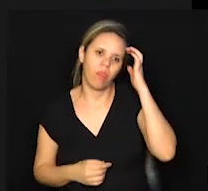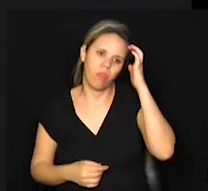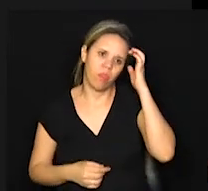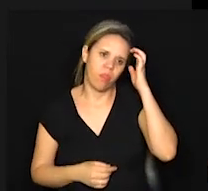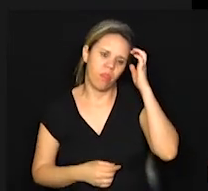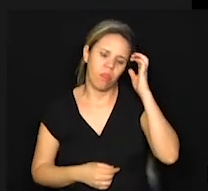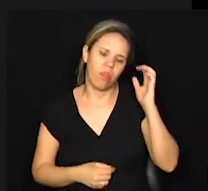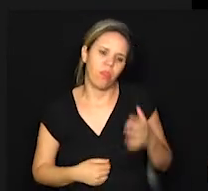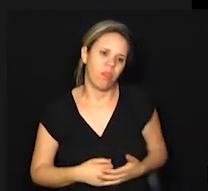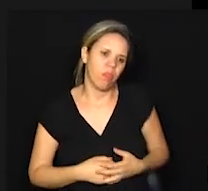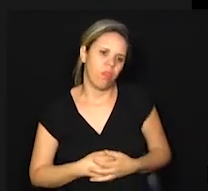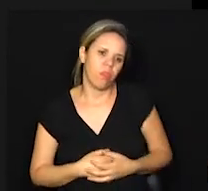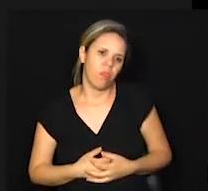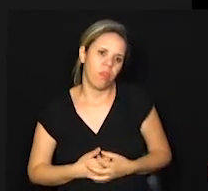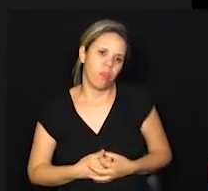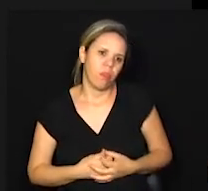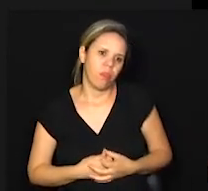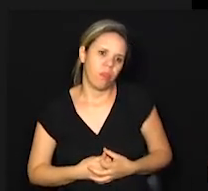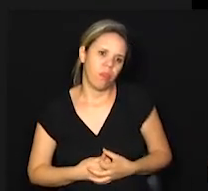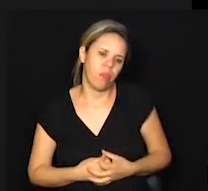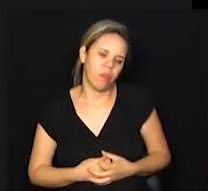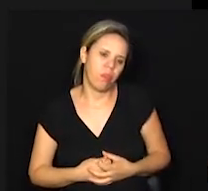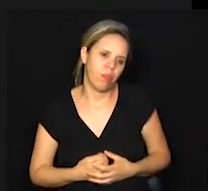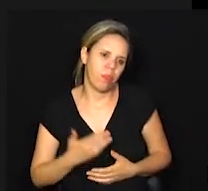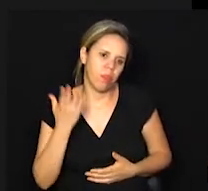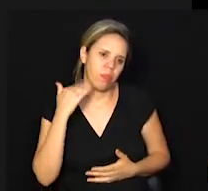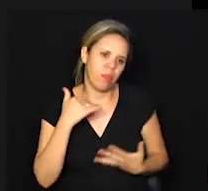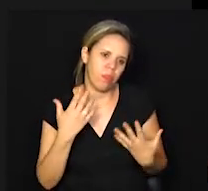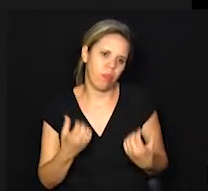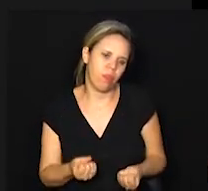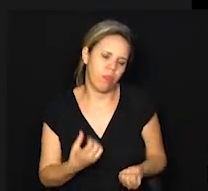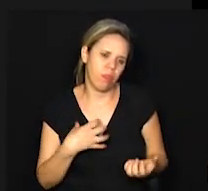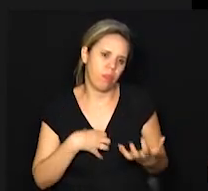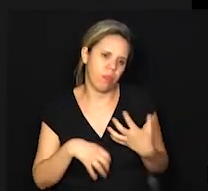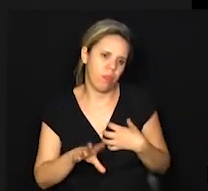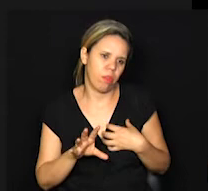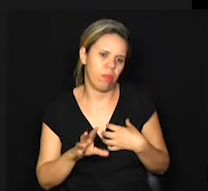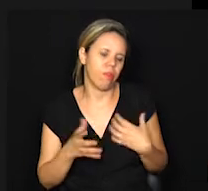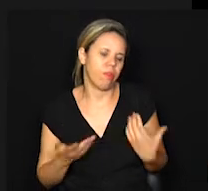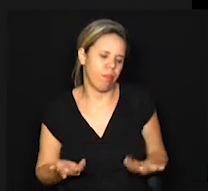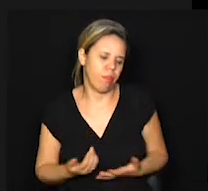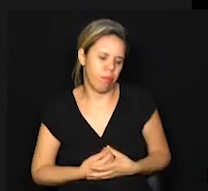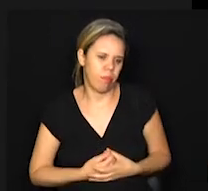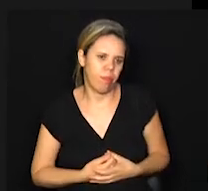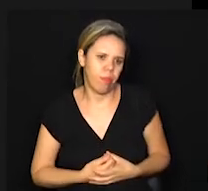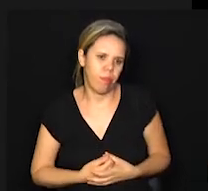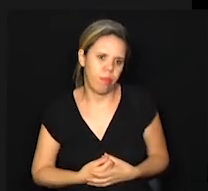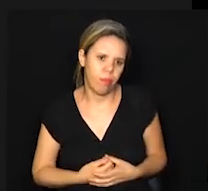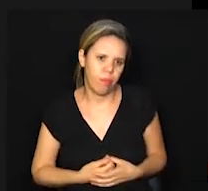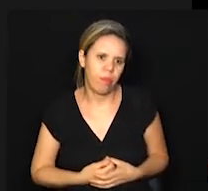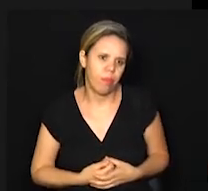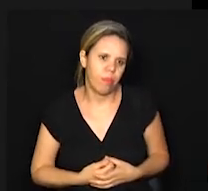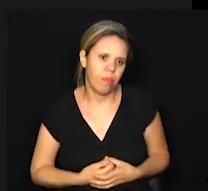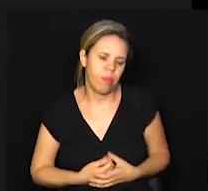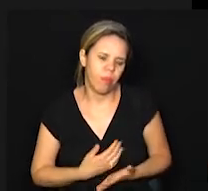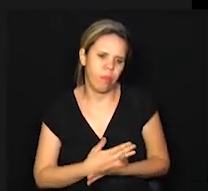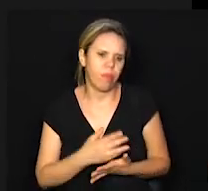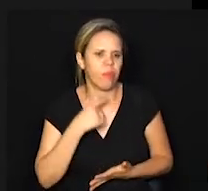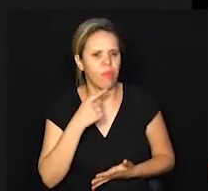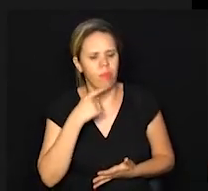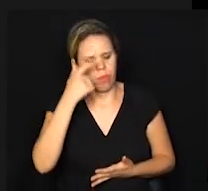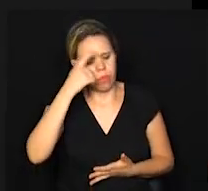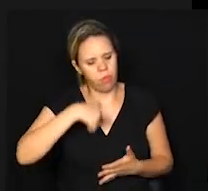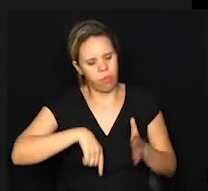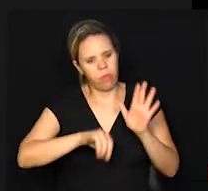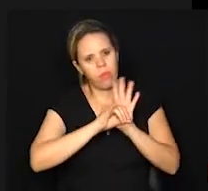para poder entender isso, para poder sentir dessa forma. E eu comecei a questionar minha